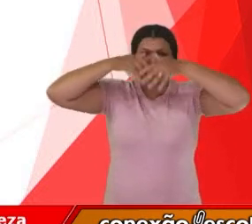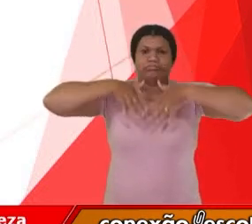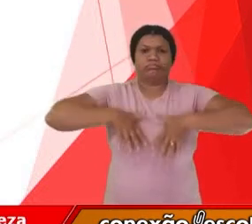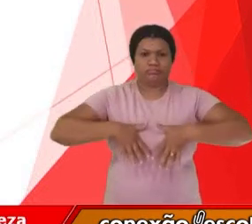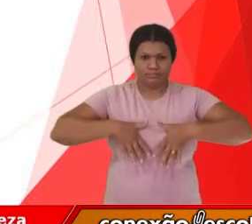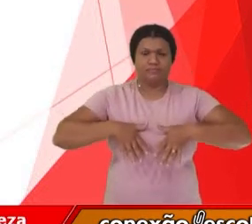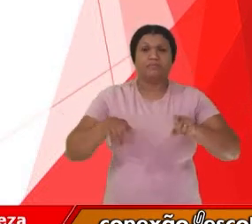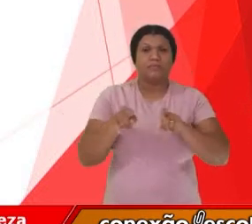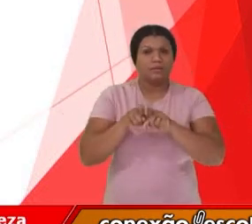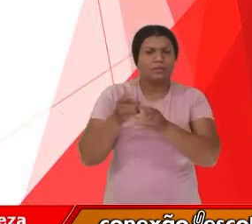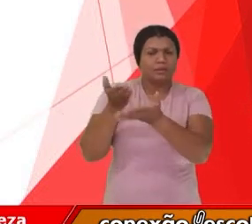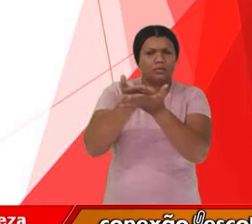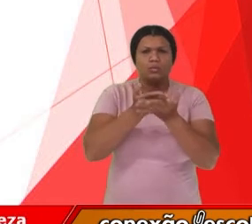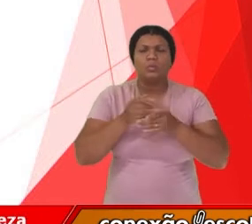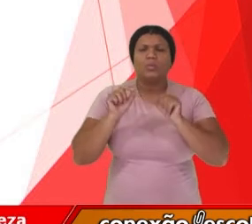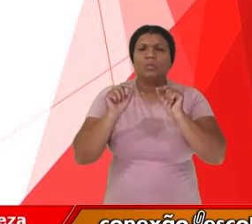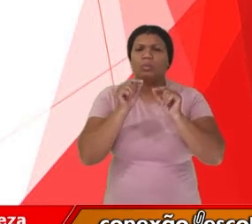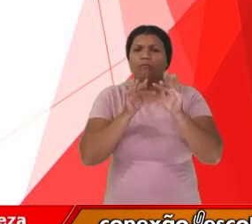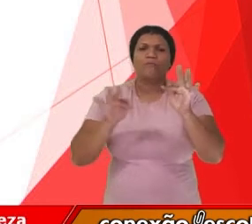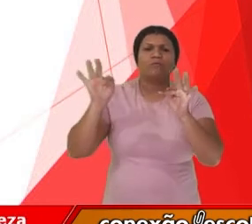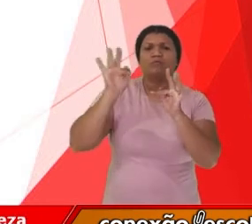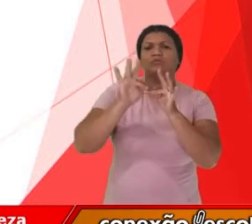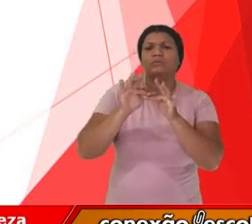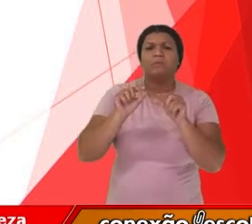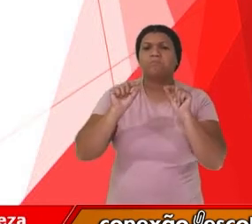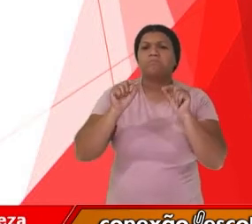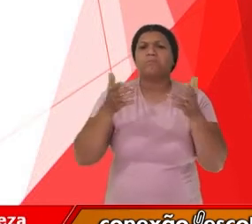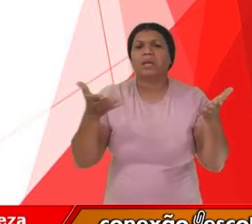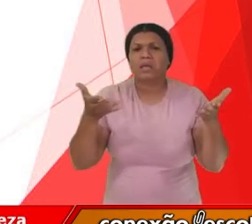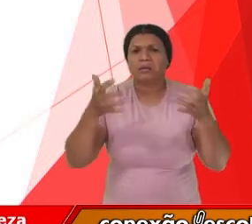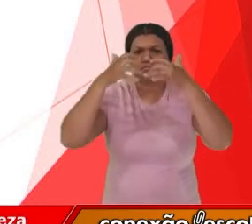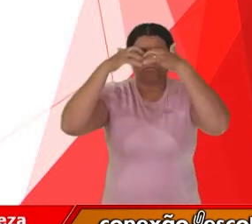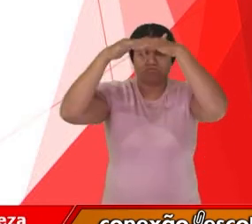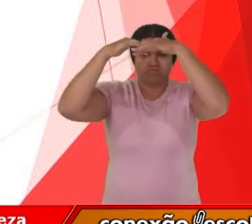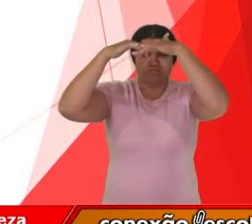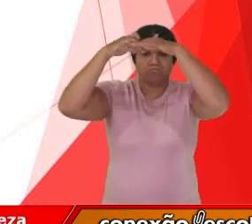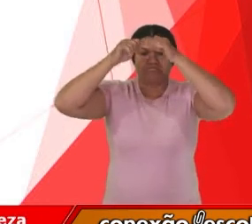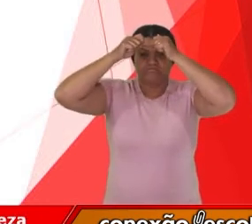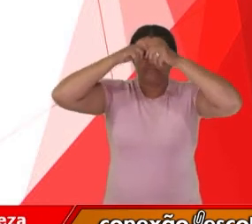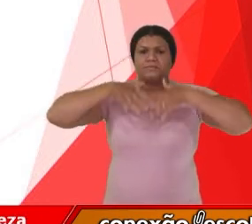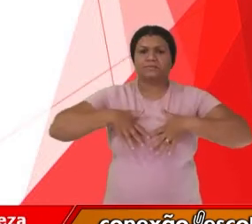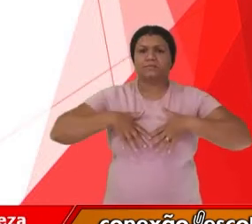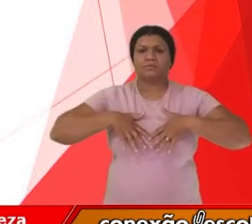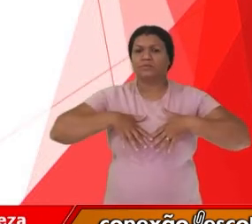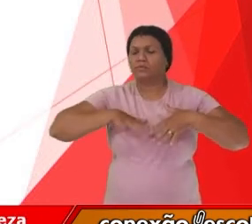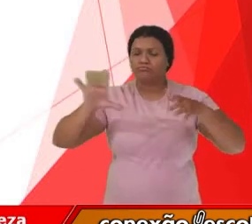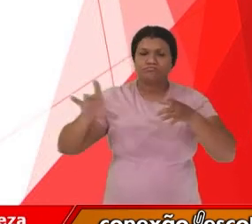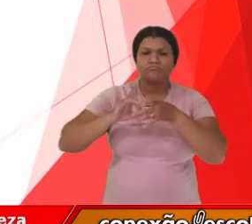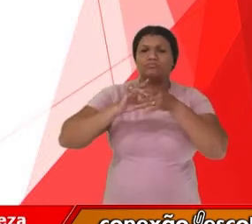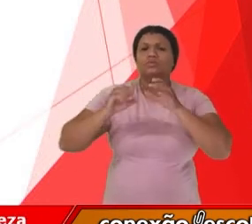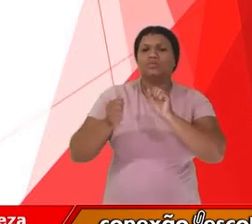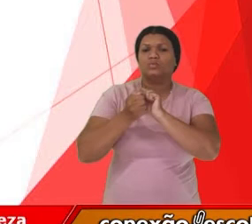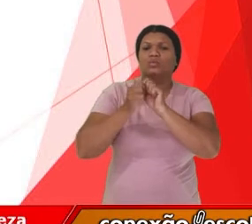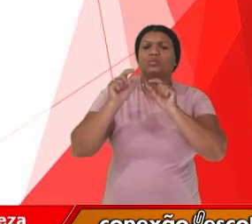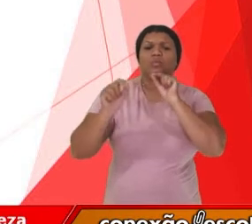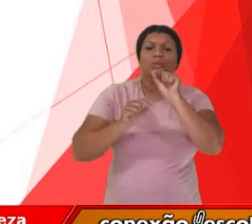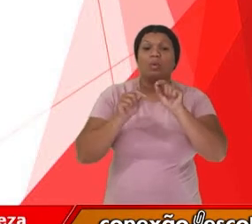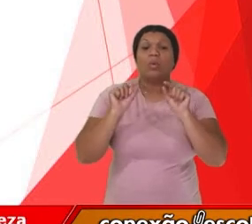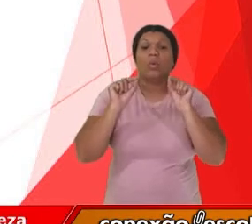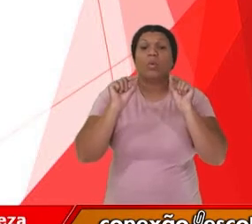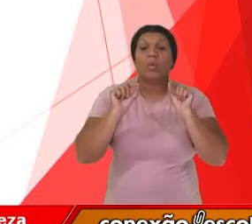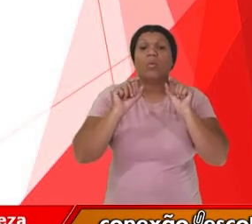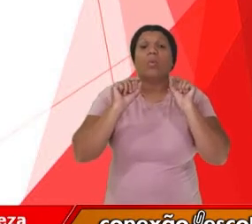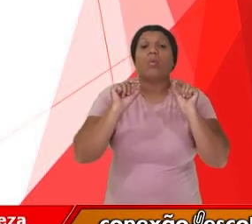Estudaremos também sobre a função do sistema nervoso, os seus componentes e o que as